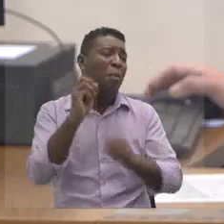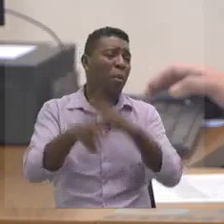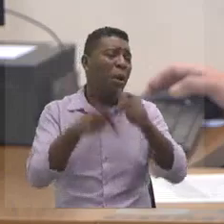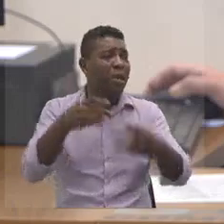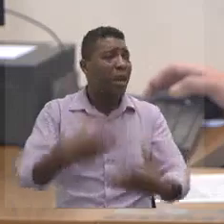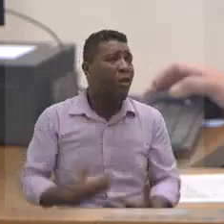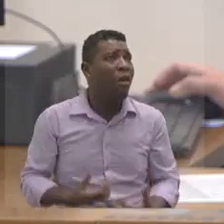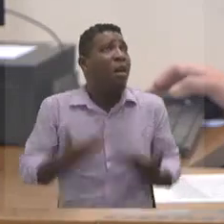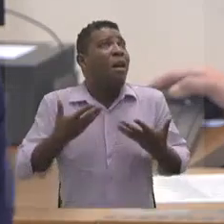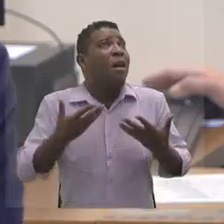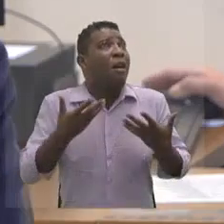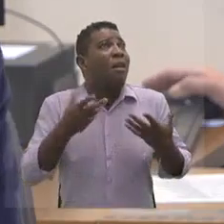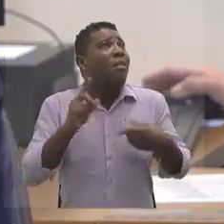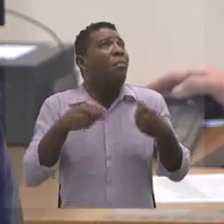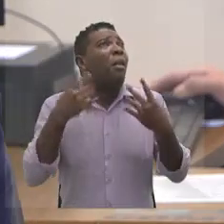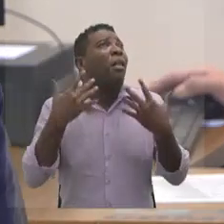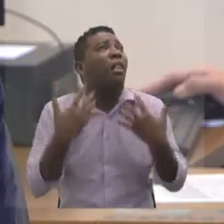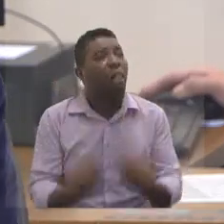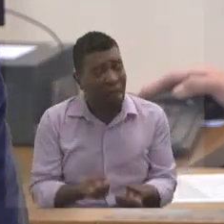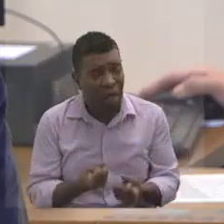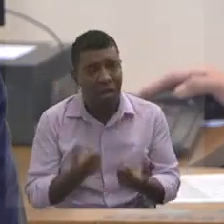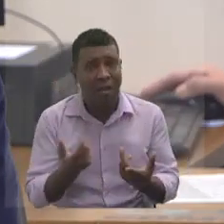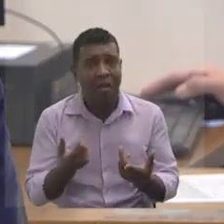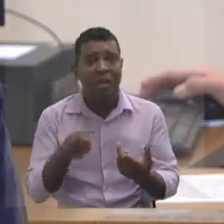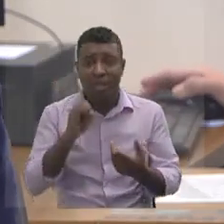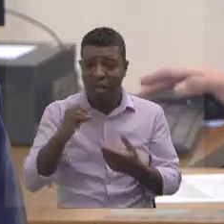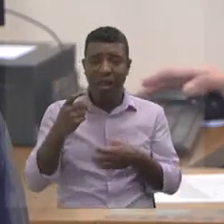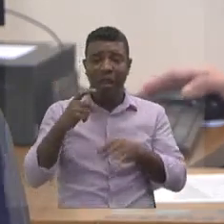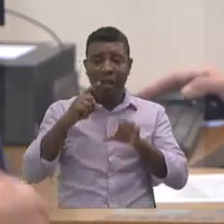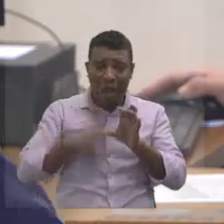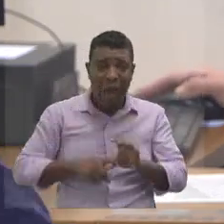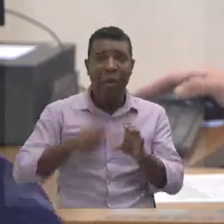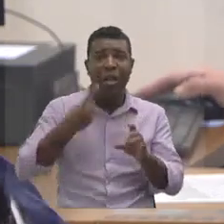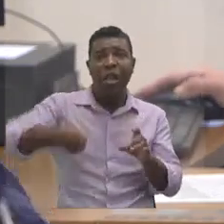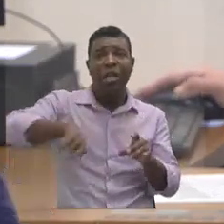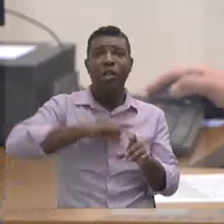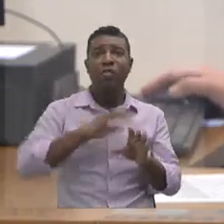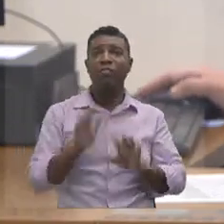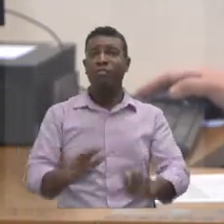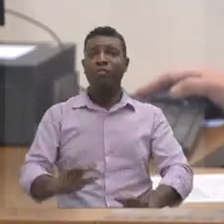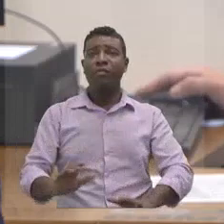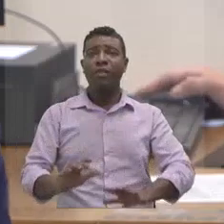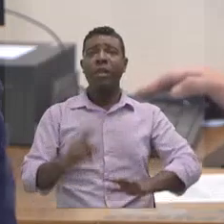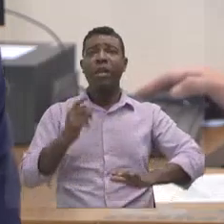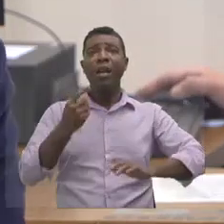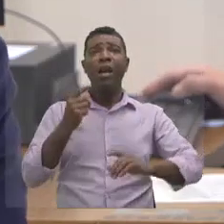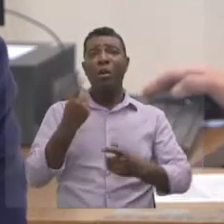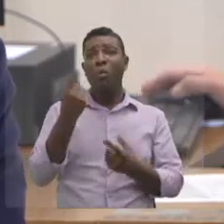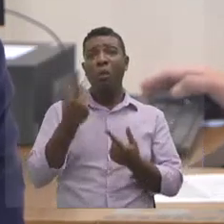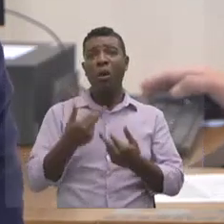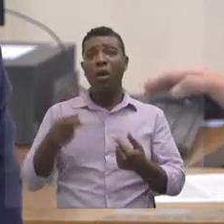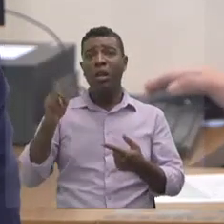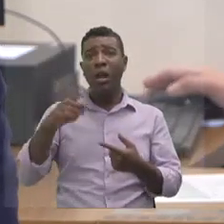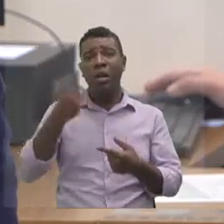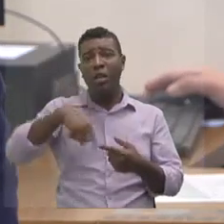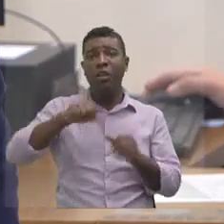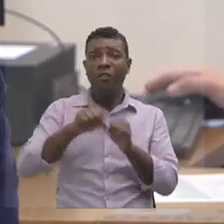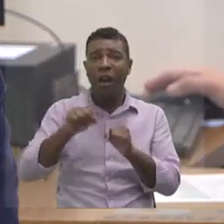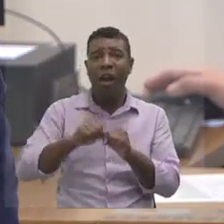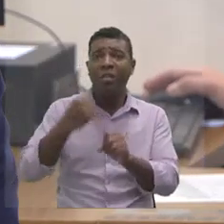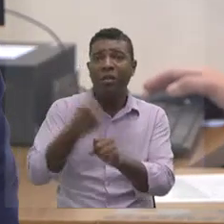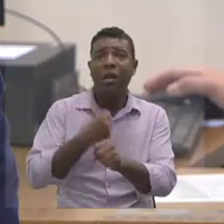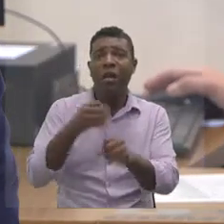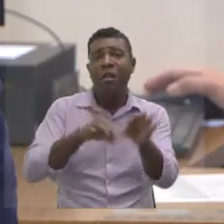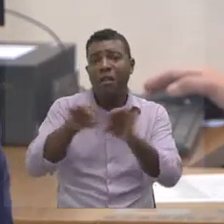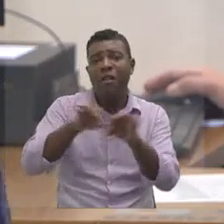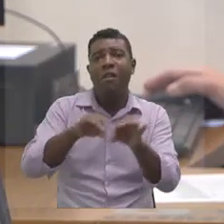uma coisa quando depende da gente aqui é de aportar um recurso ou de fazer realmente a execução da obra mas eu